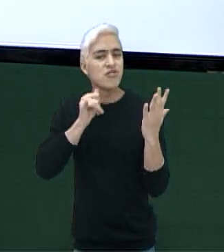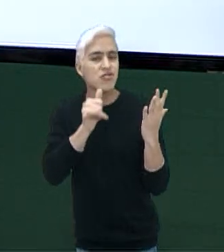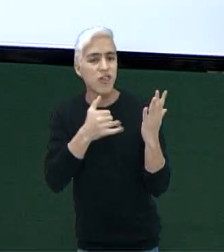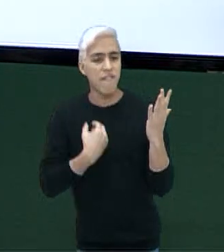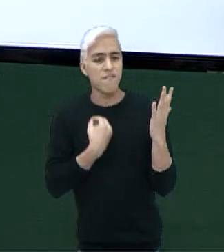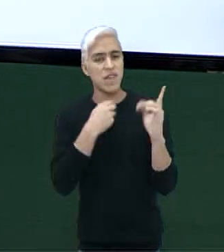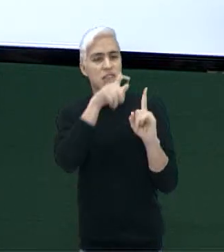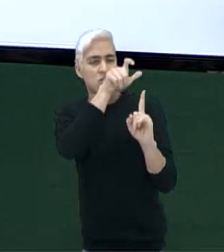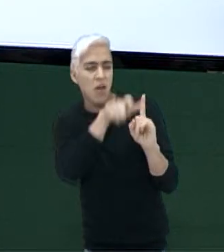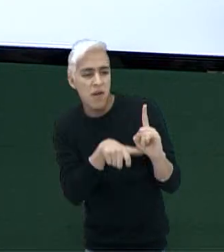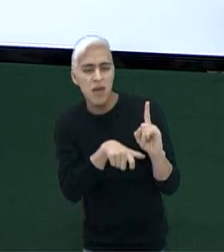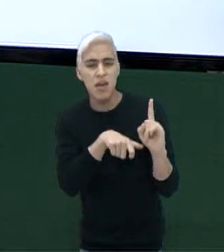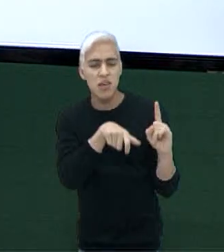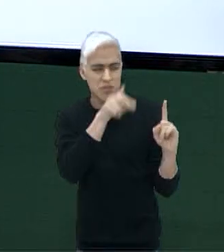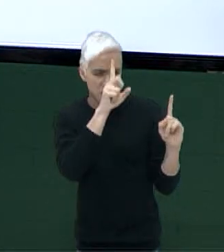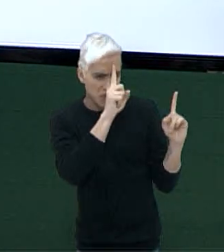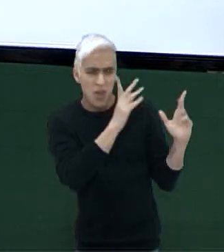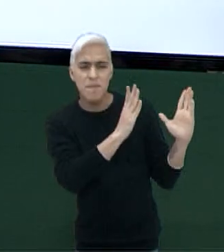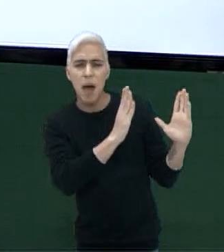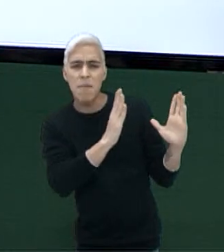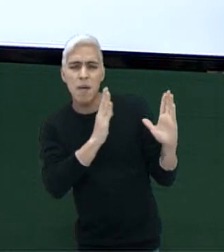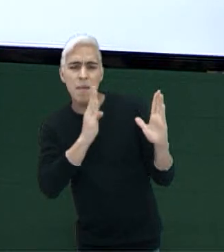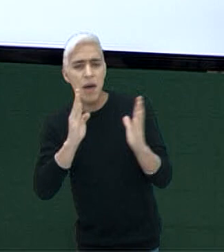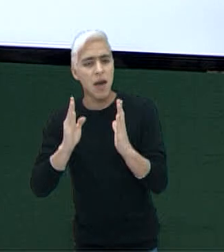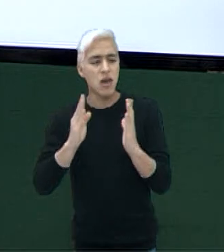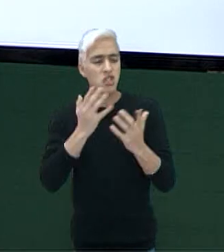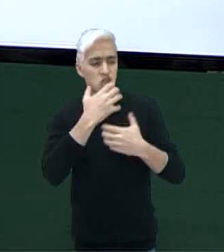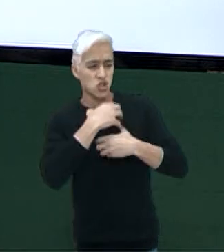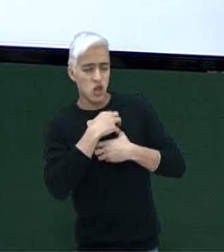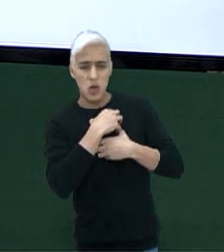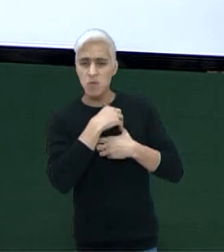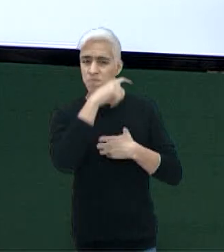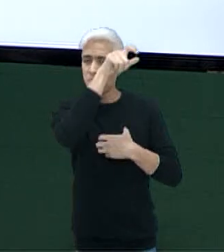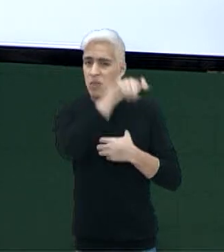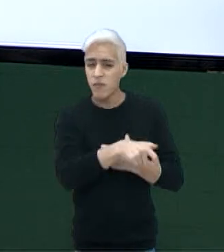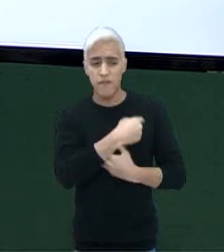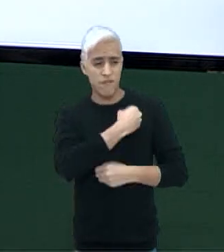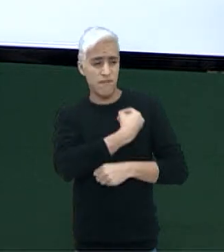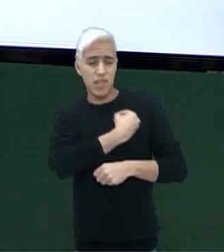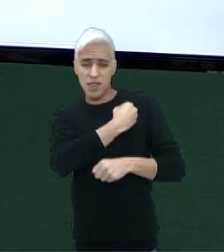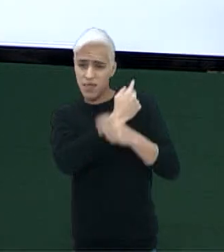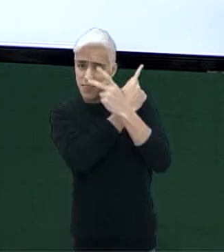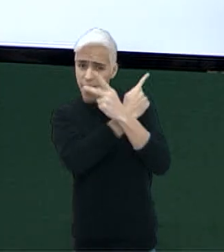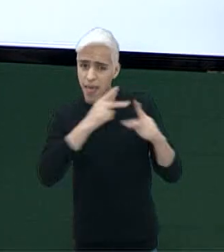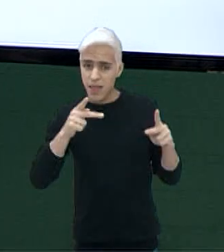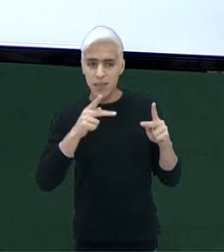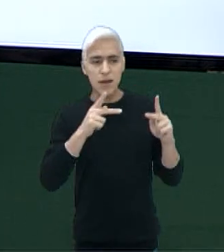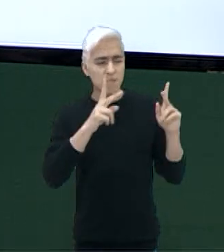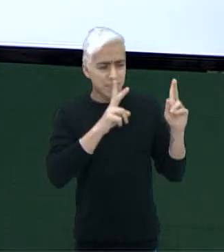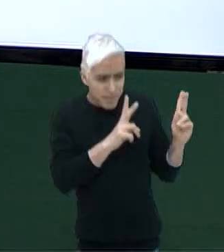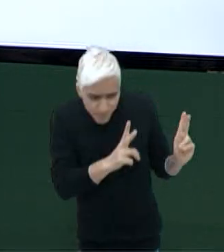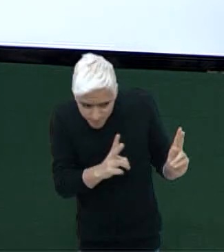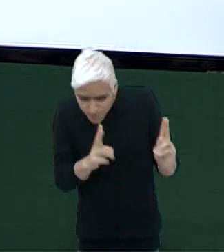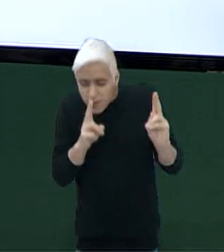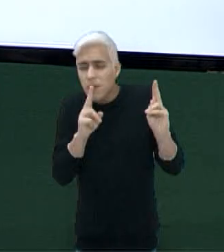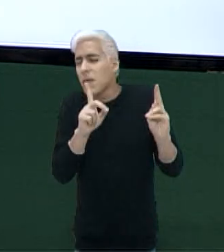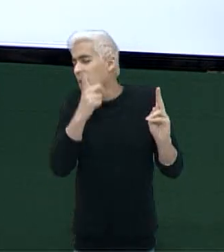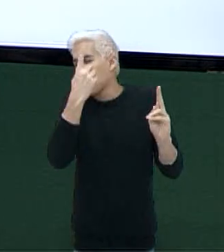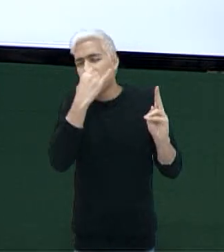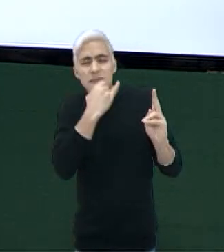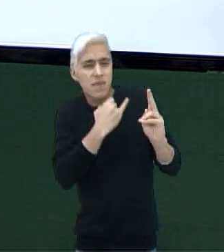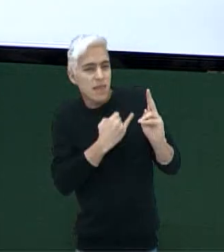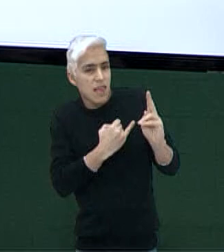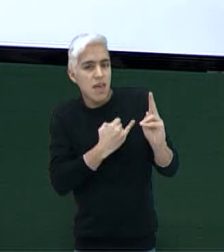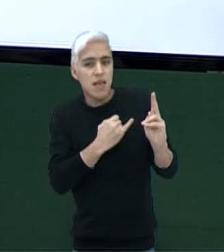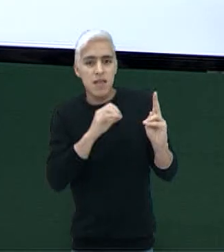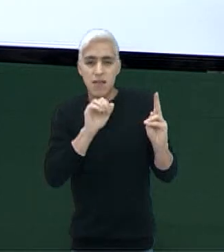as sequências das cenas, das ações dessa pessoa, da vivência dela. Retirei um trecho para você como exemplo, tá?